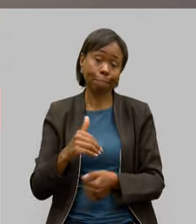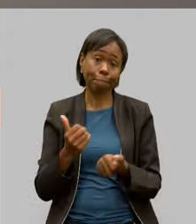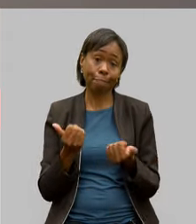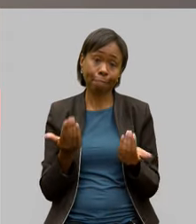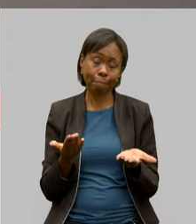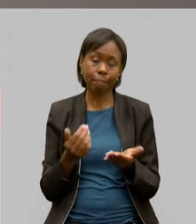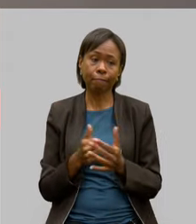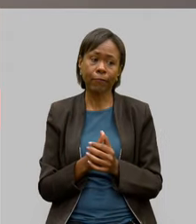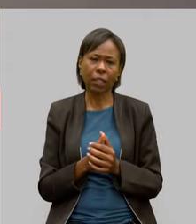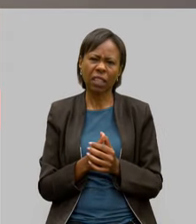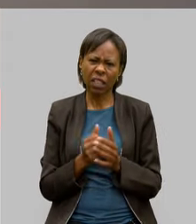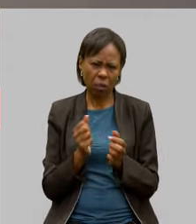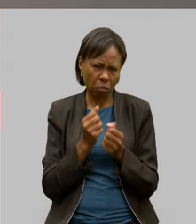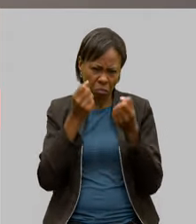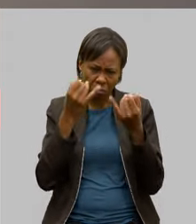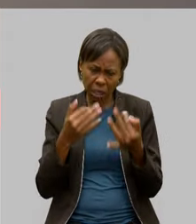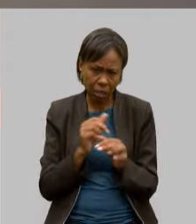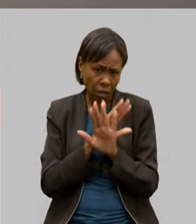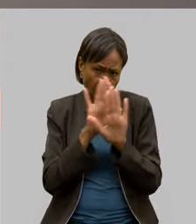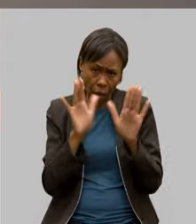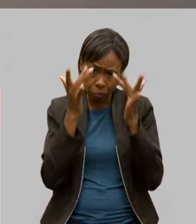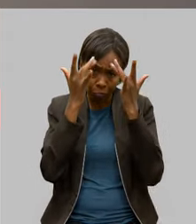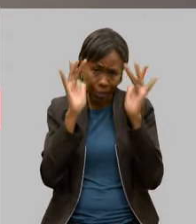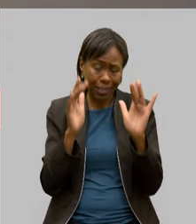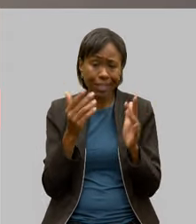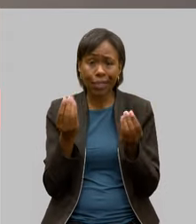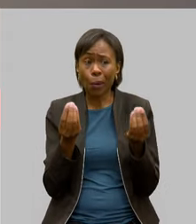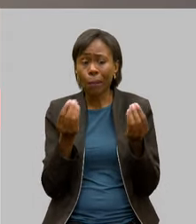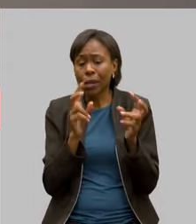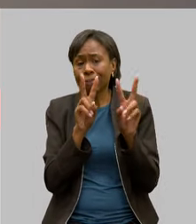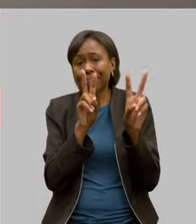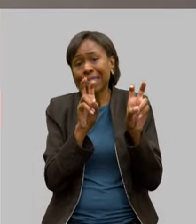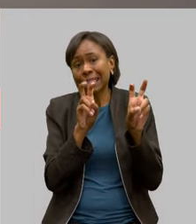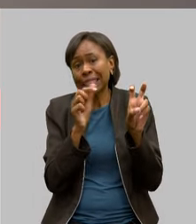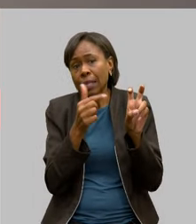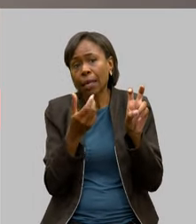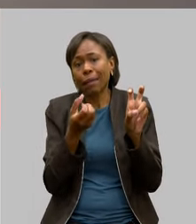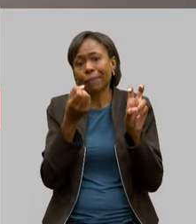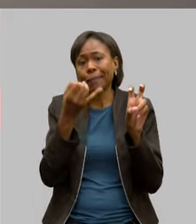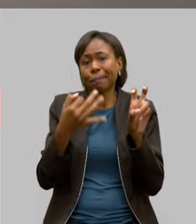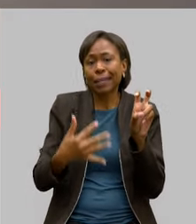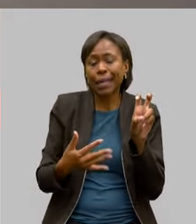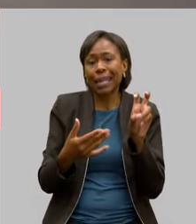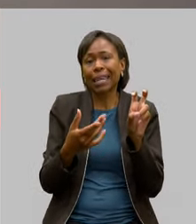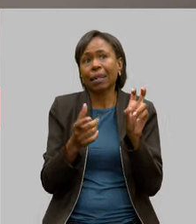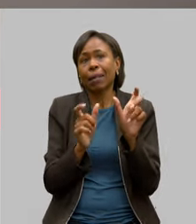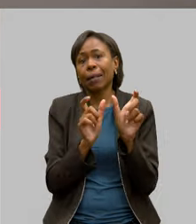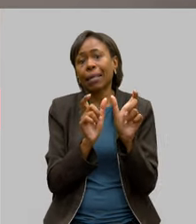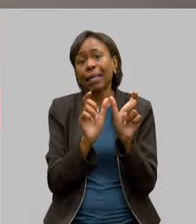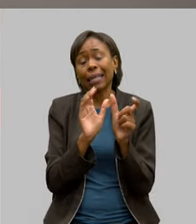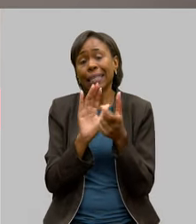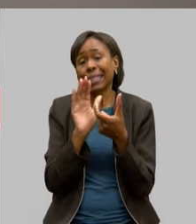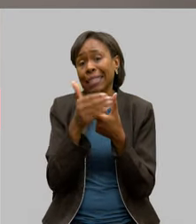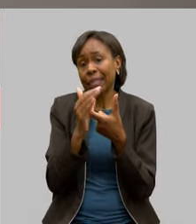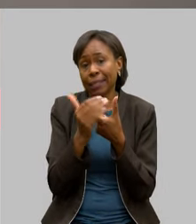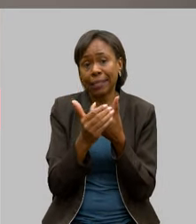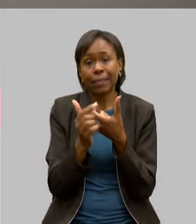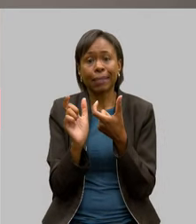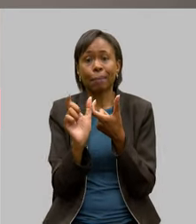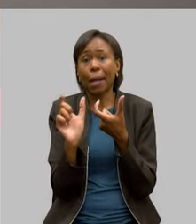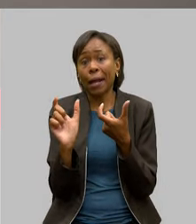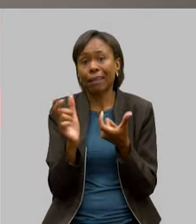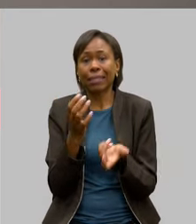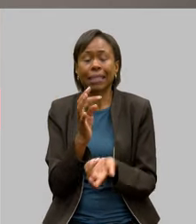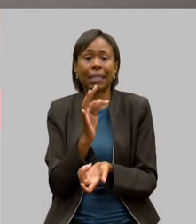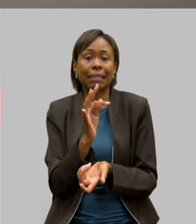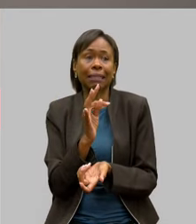não sei se eu eu conseguir ser claro não tem como falar desse tema sem eh usar alguns termos técnicos né infelizmente eu não gosto muito eu tento